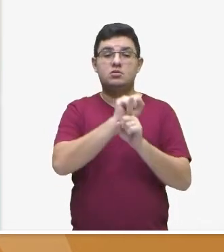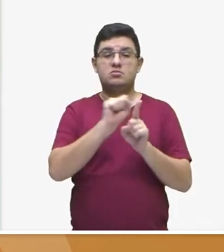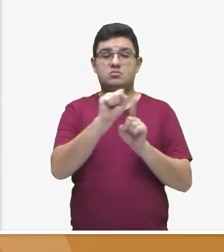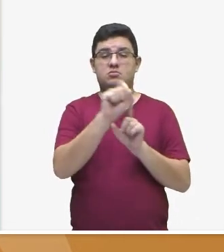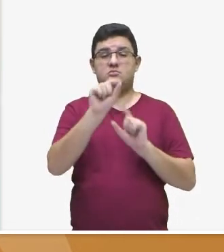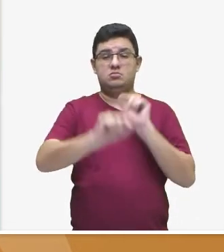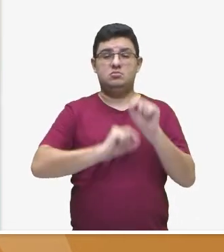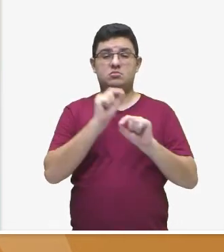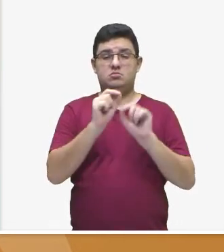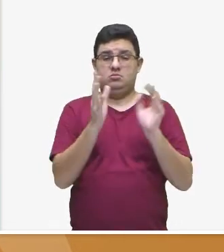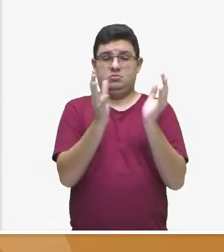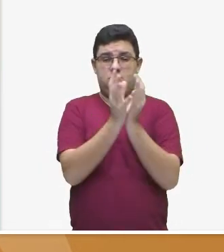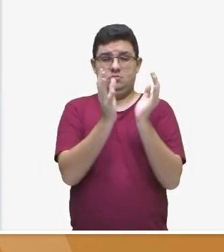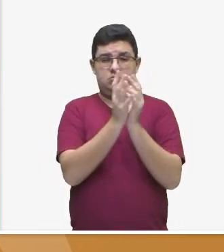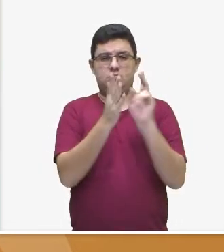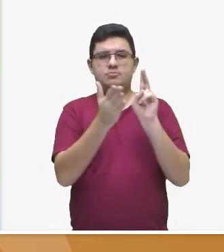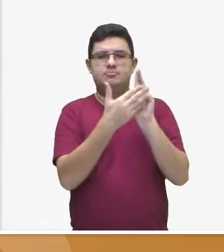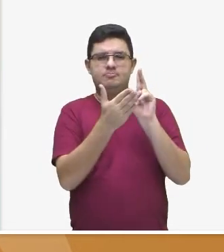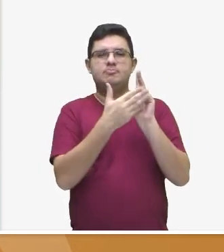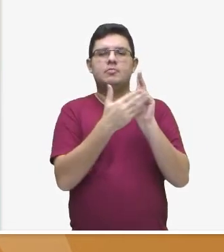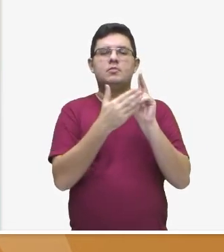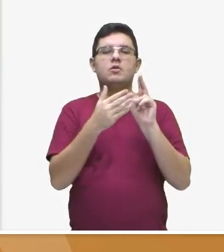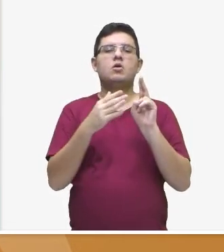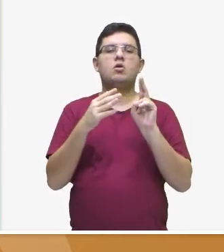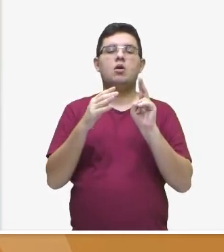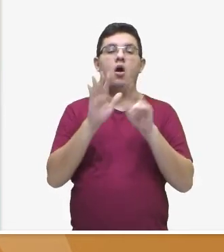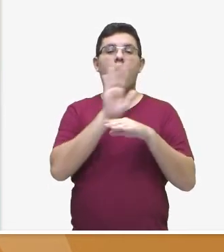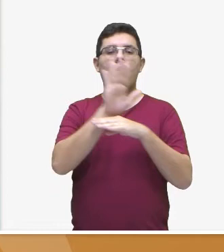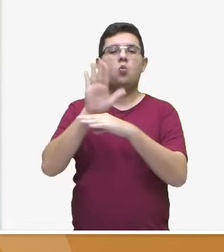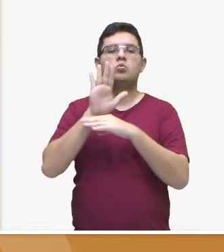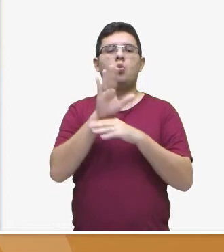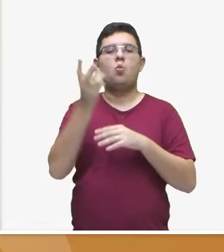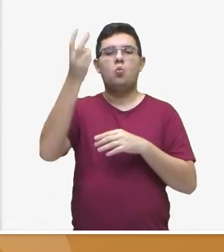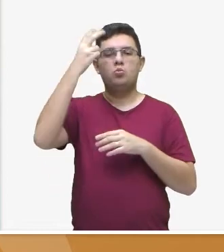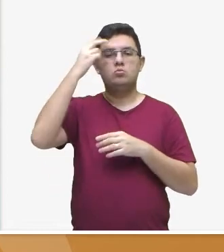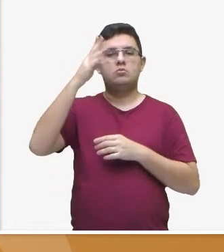a contribuir ainda com a nossa cultura, com a nossa sociedade.